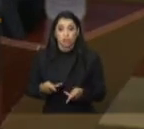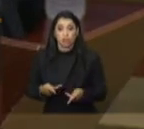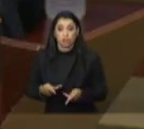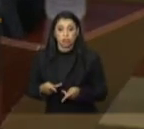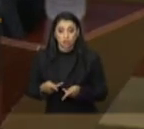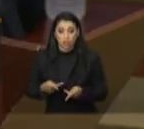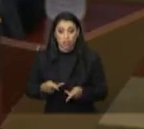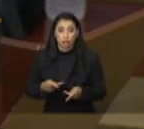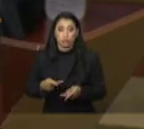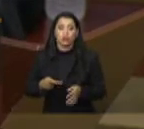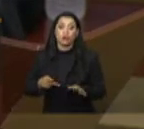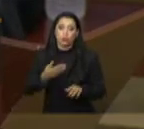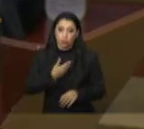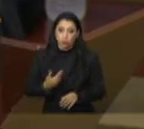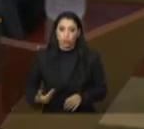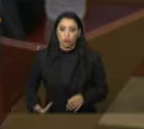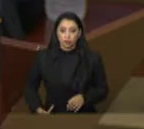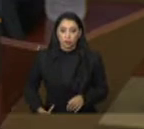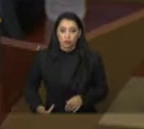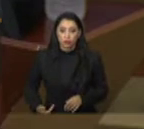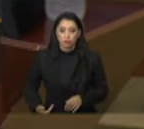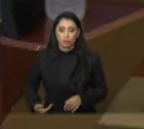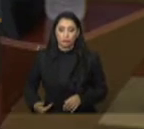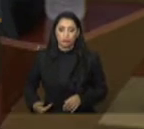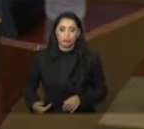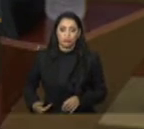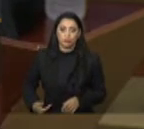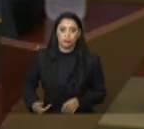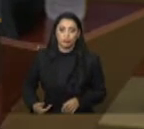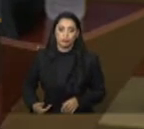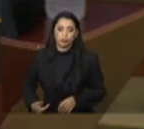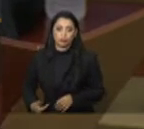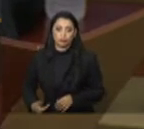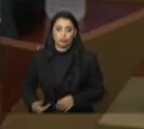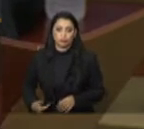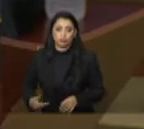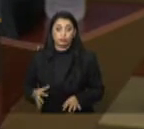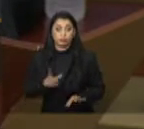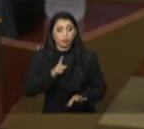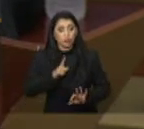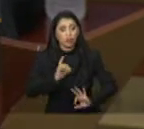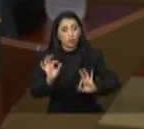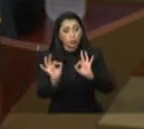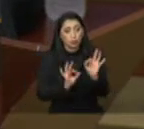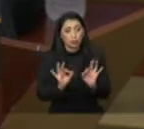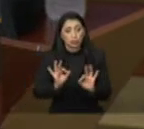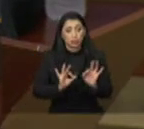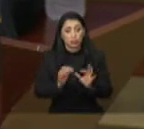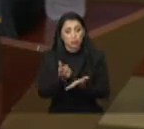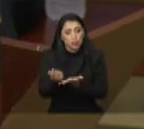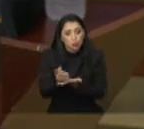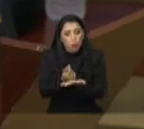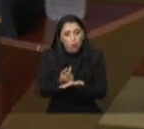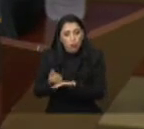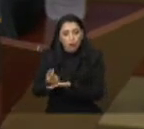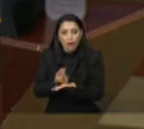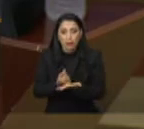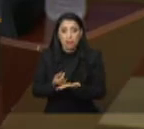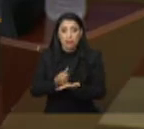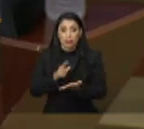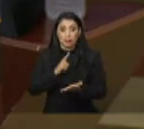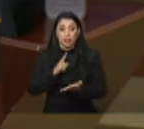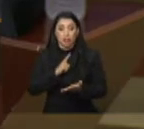de na e como tal a figura se prioritárias no planejamento e execução orçamentários acima de